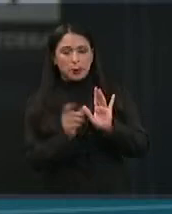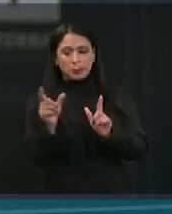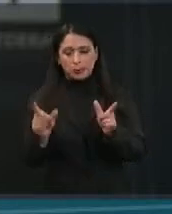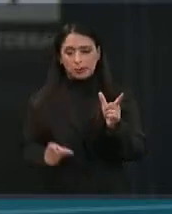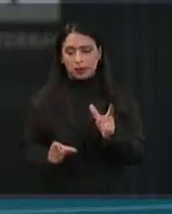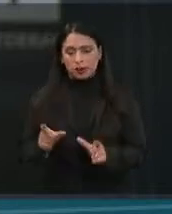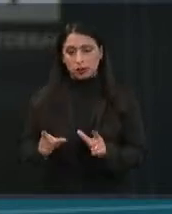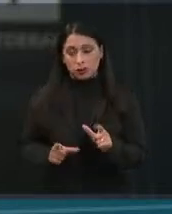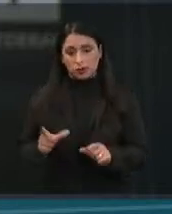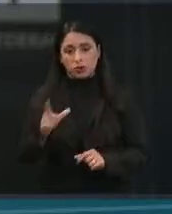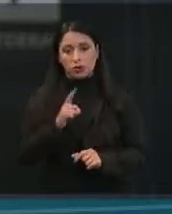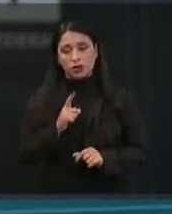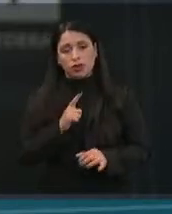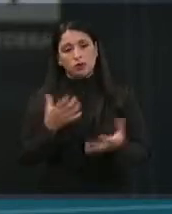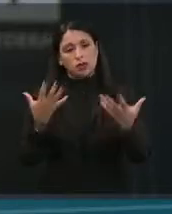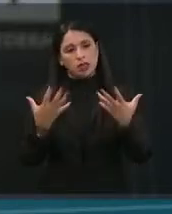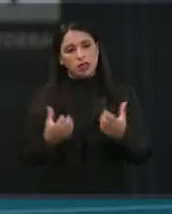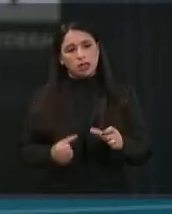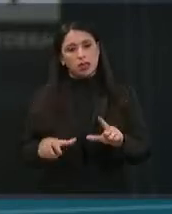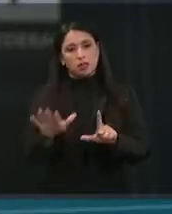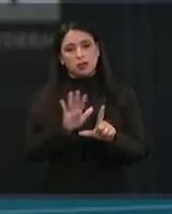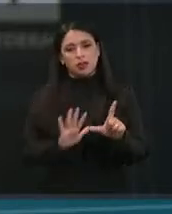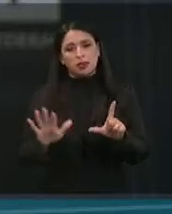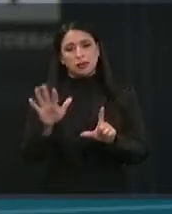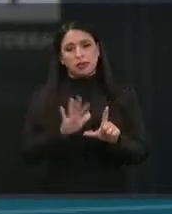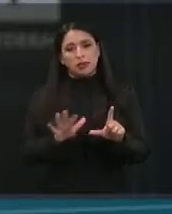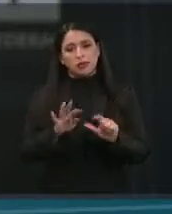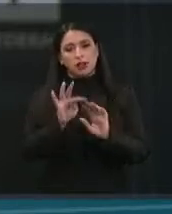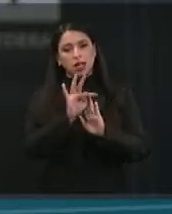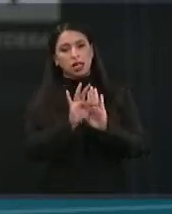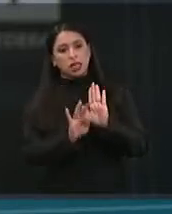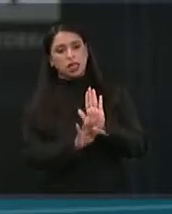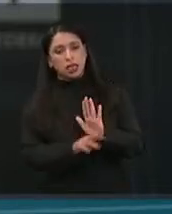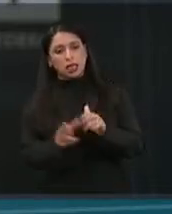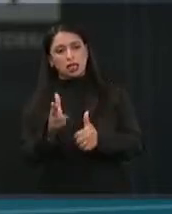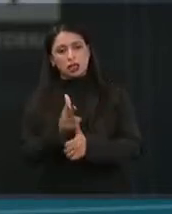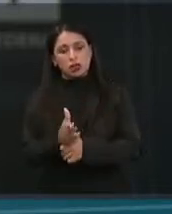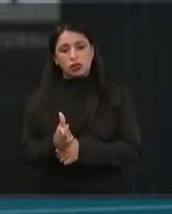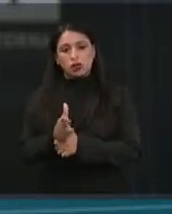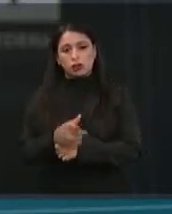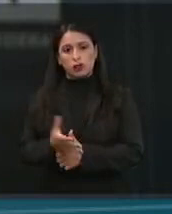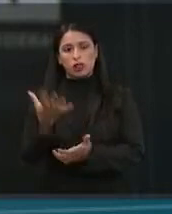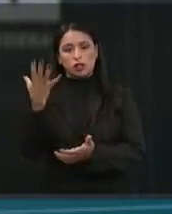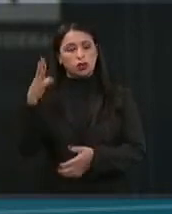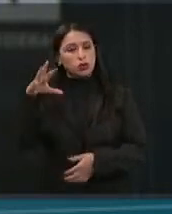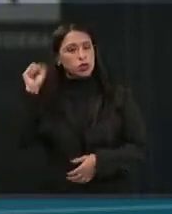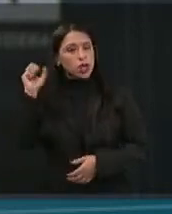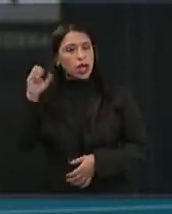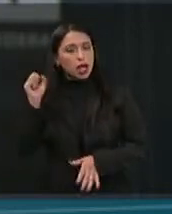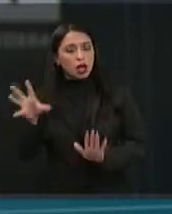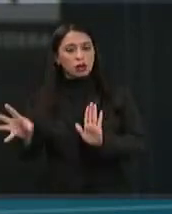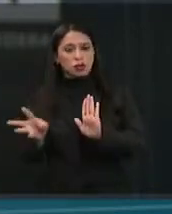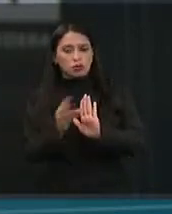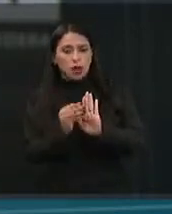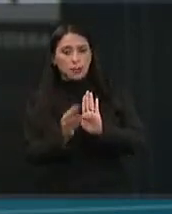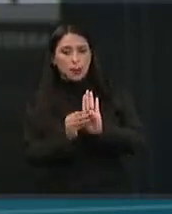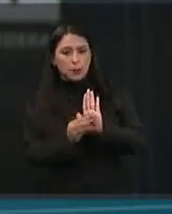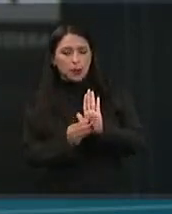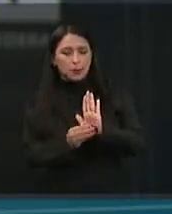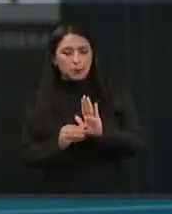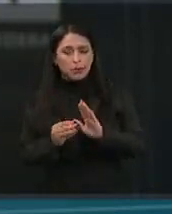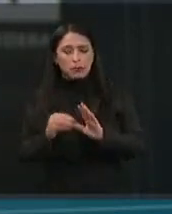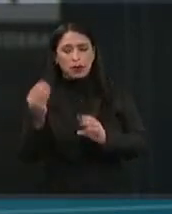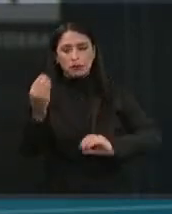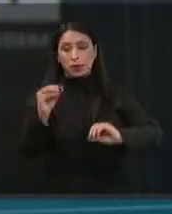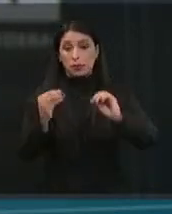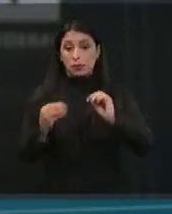sujeitas a receberem em suas plataformas textos, vídeos e áudios, ou seja, conteúdos, nocivos e violadores de direitos.